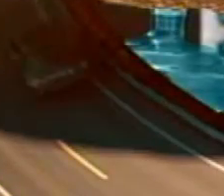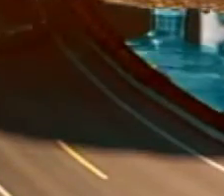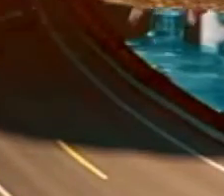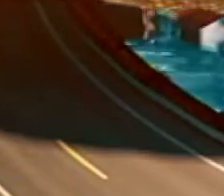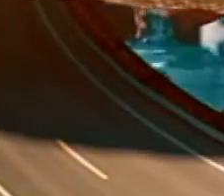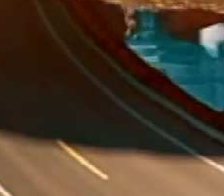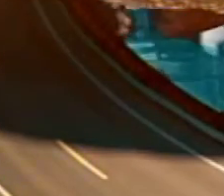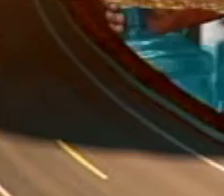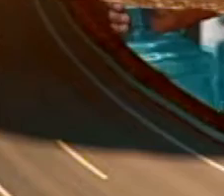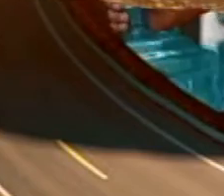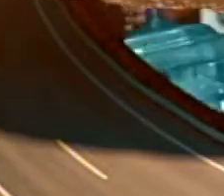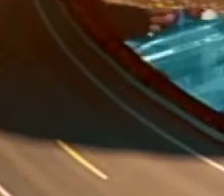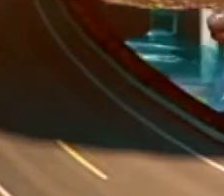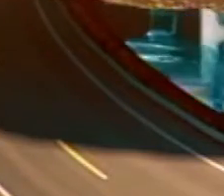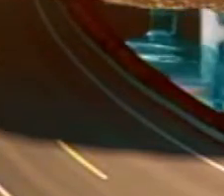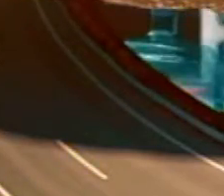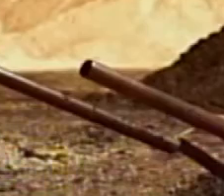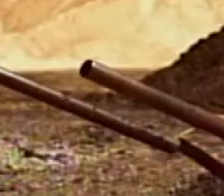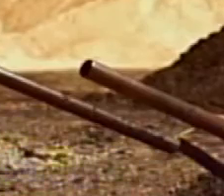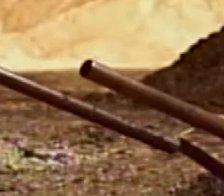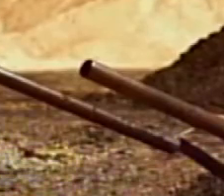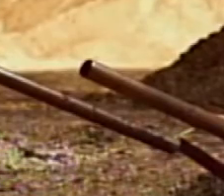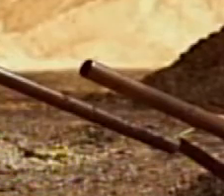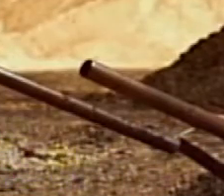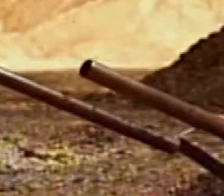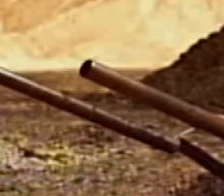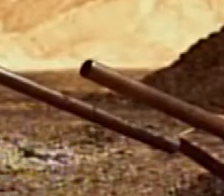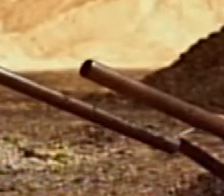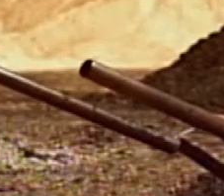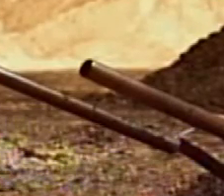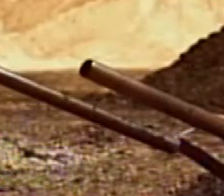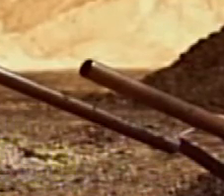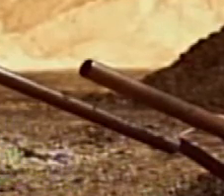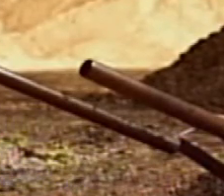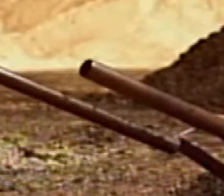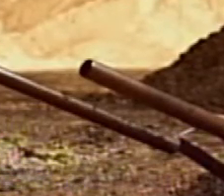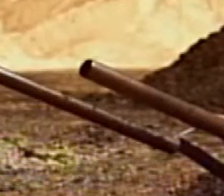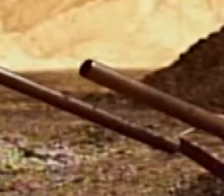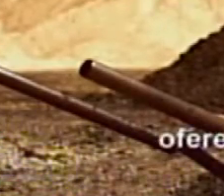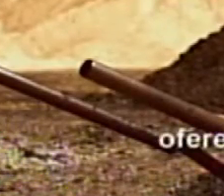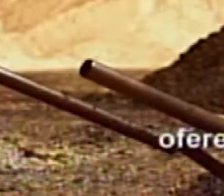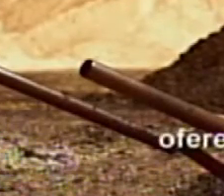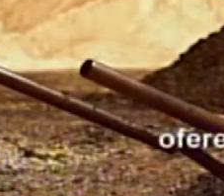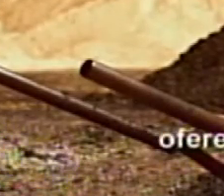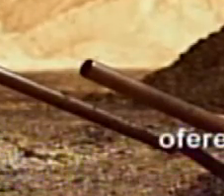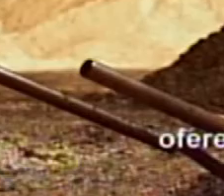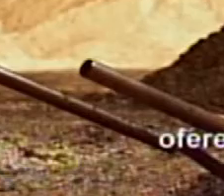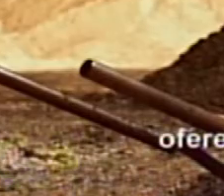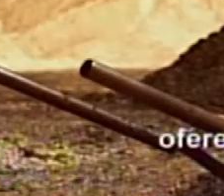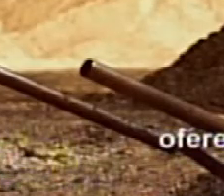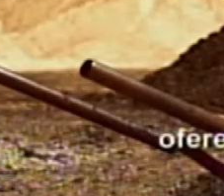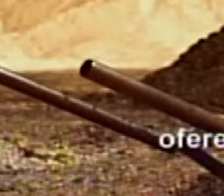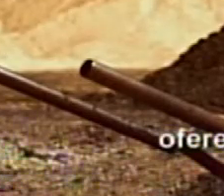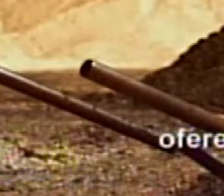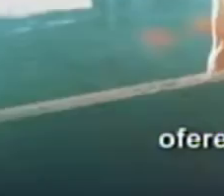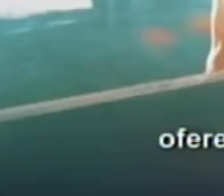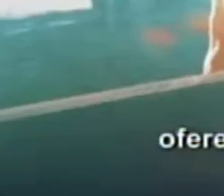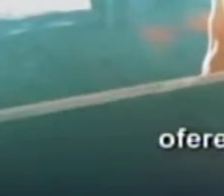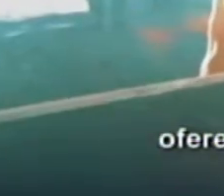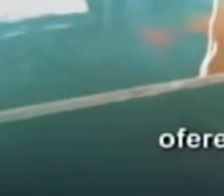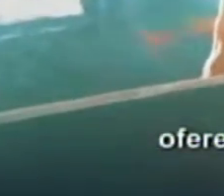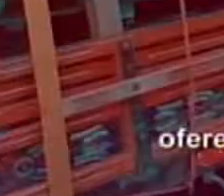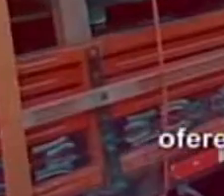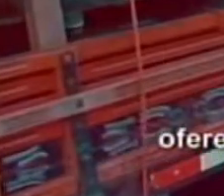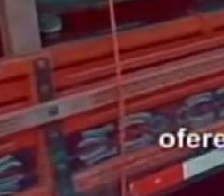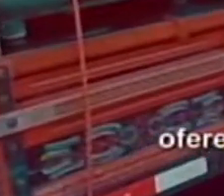de ponta a ponta, com obras de restauração, pavimentação e duplicação que geram empregos, oferecem mais segurança